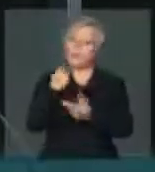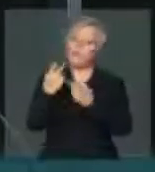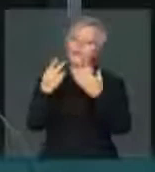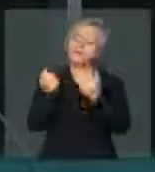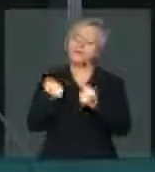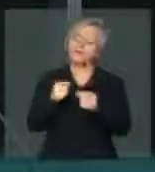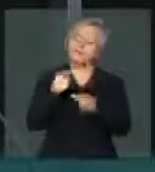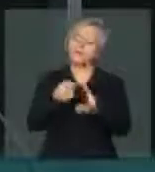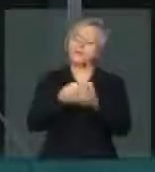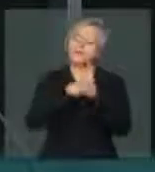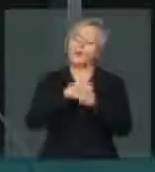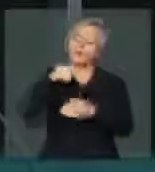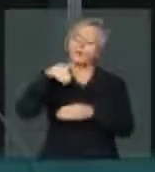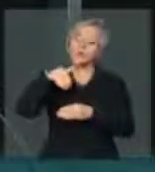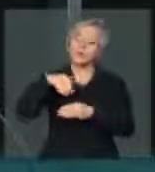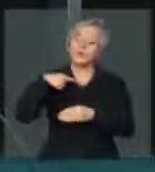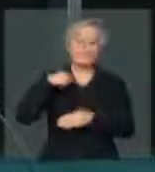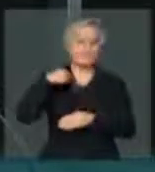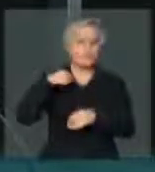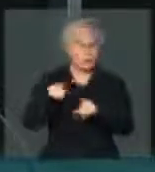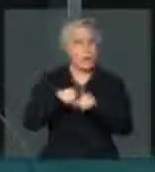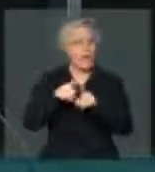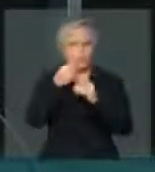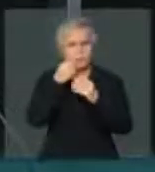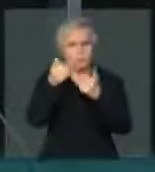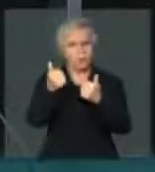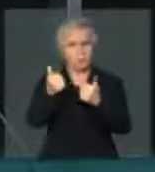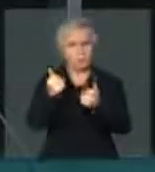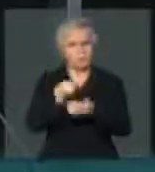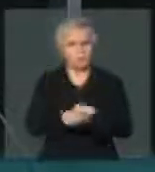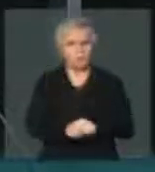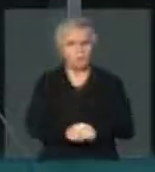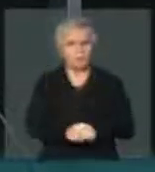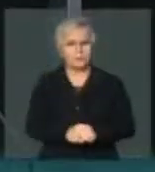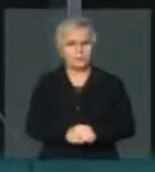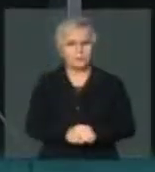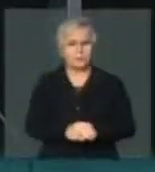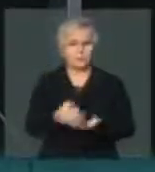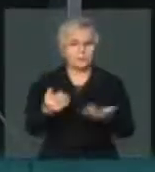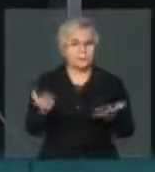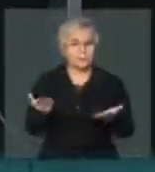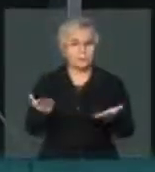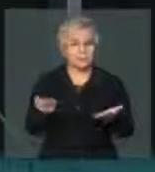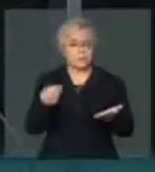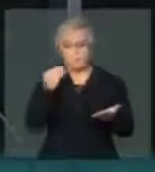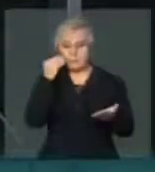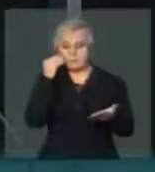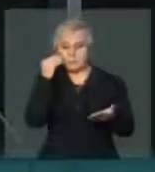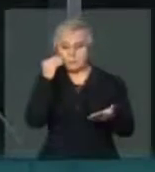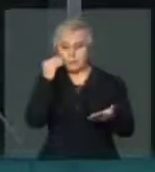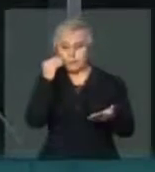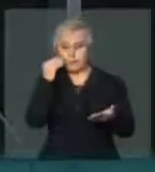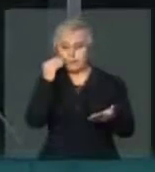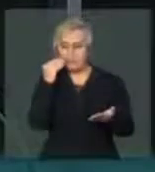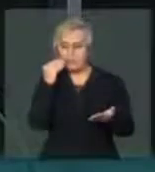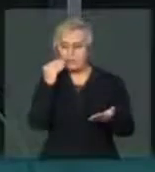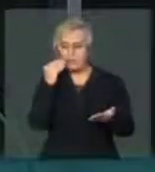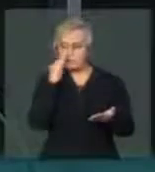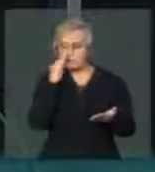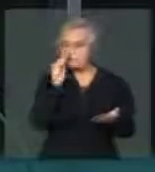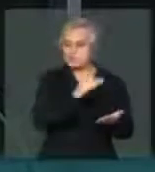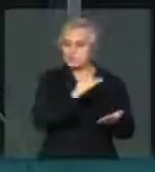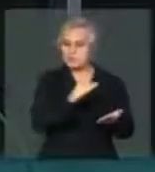deixar isso, não pagar o imposto ou não votar, para a saudável desobediência civil de quem